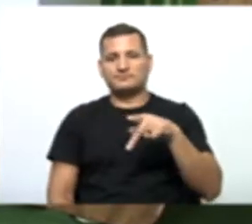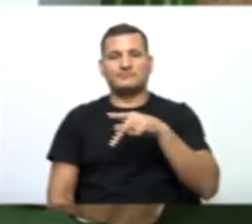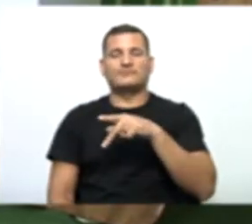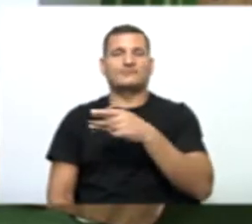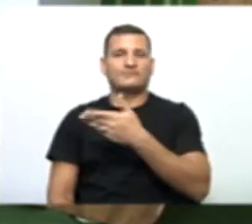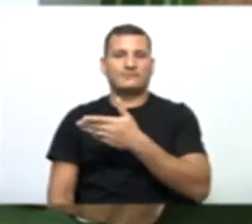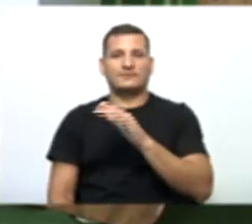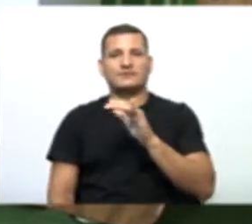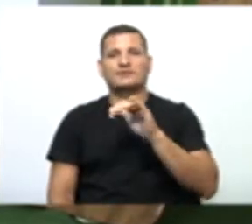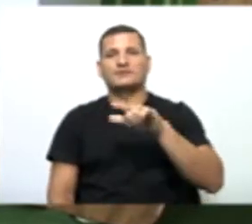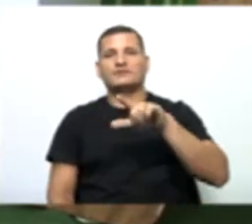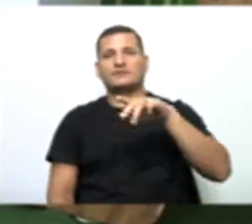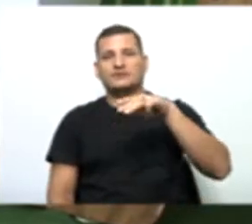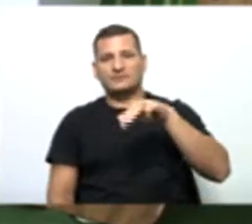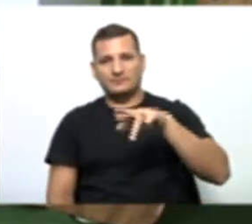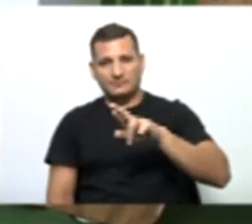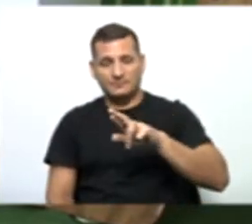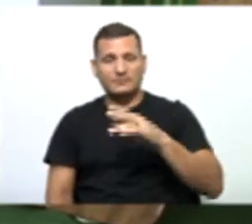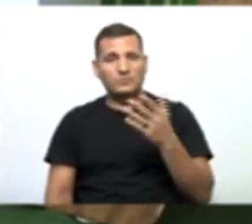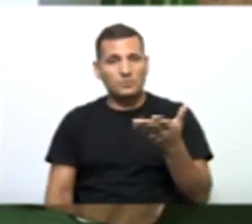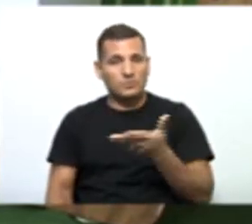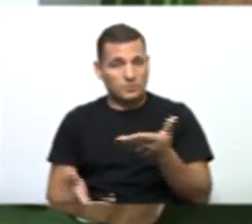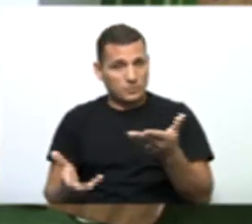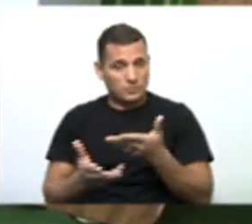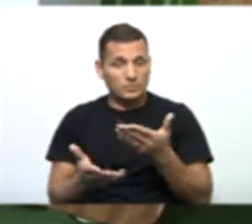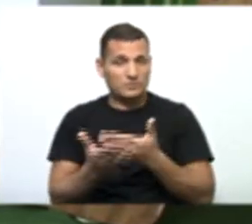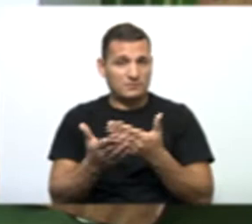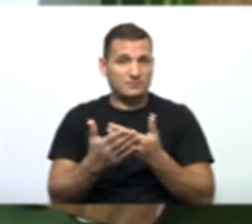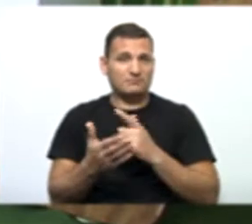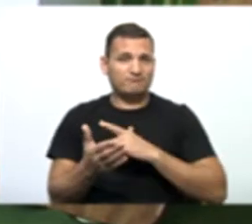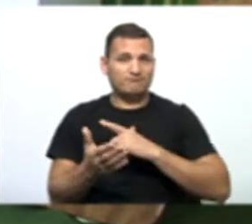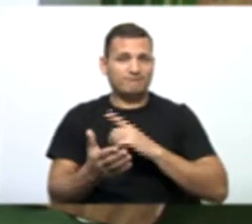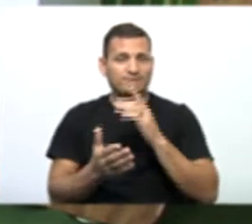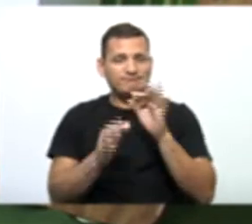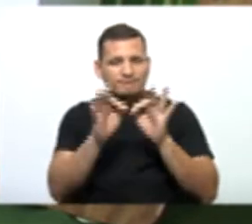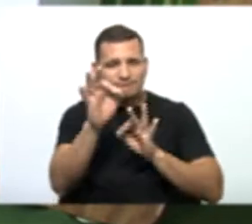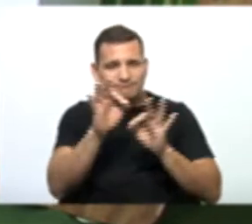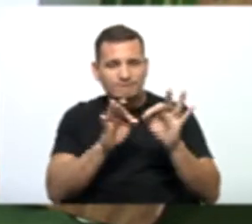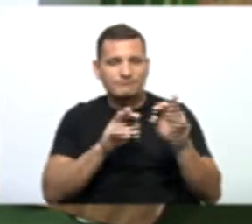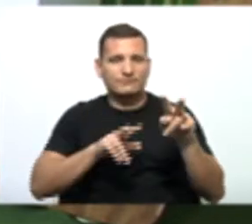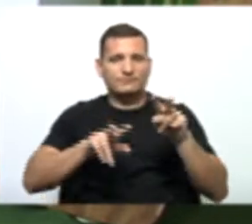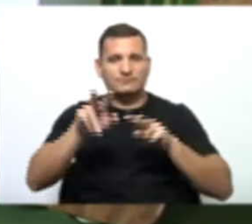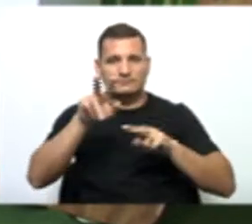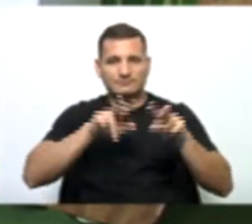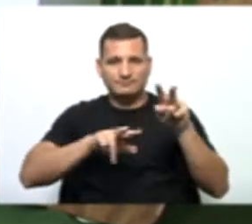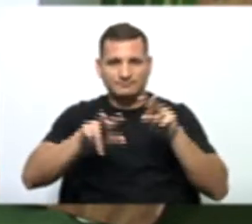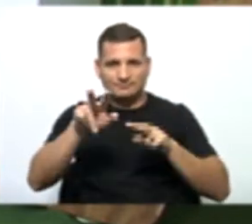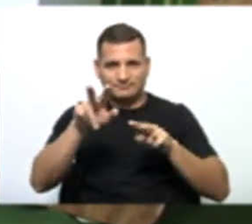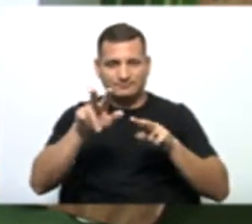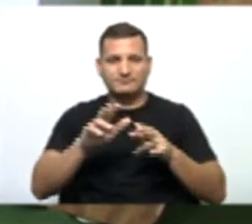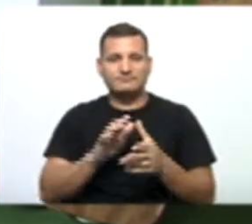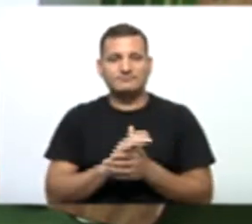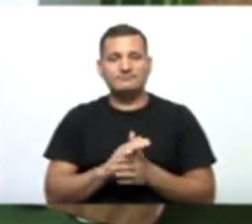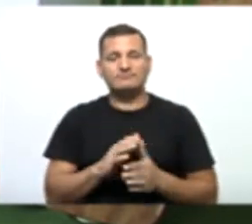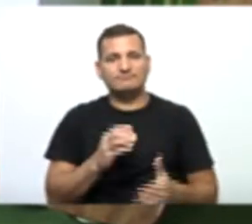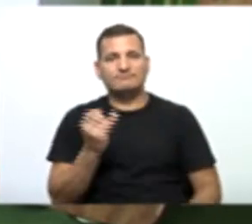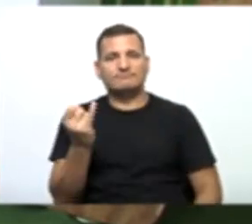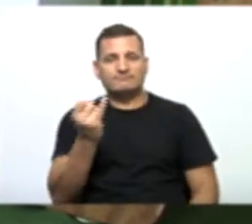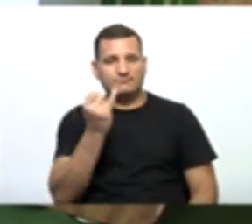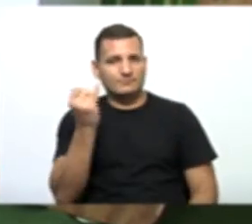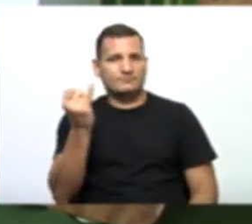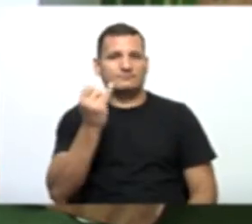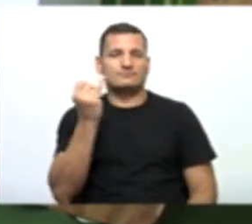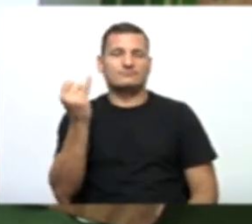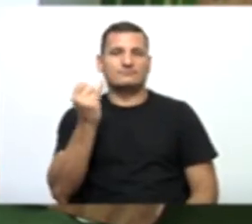e hoje a aula promete, né? Porque nós vamos trabalhar com planejamento visual, que é muito importante, né, para